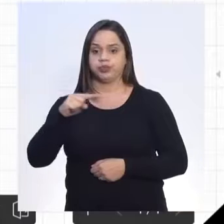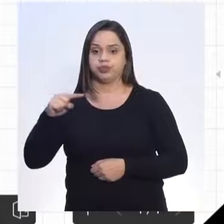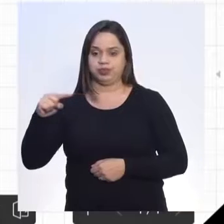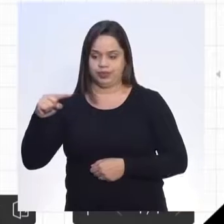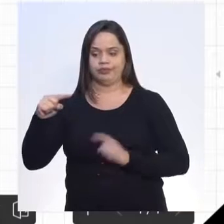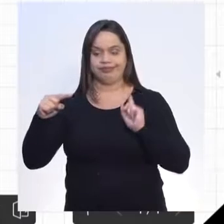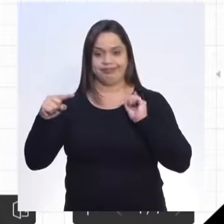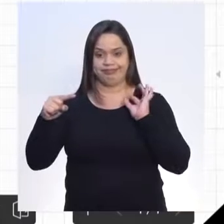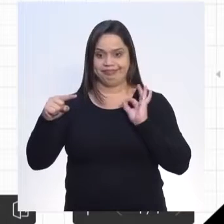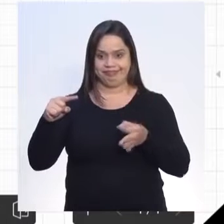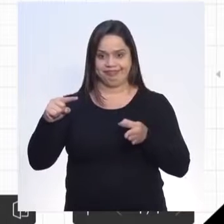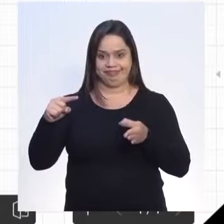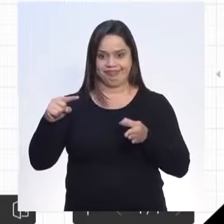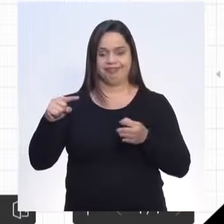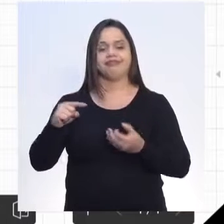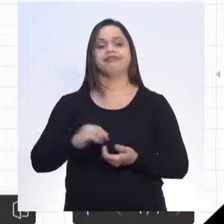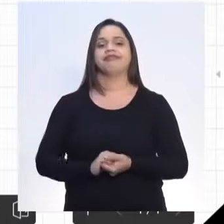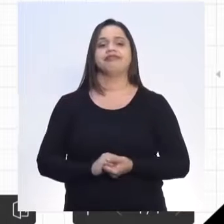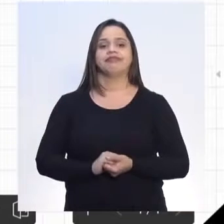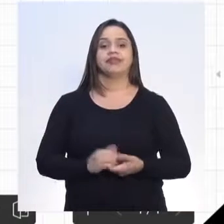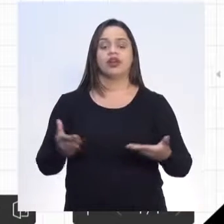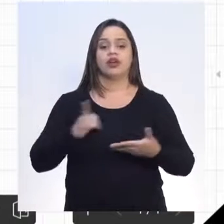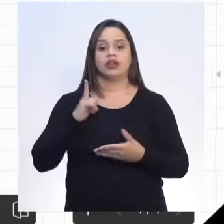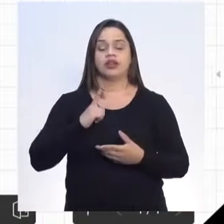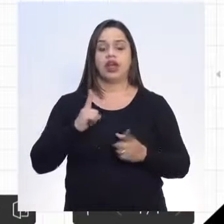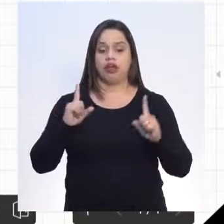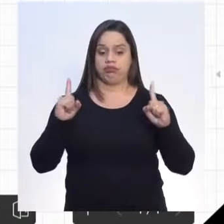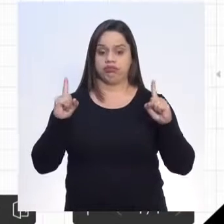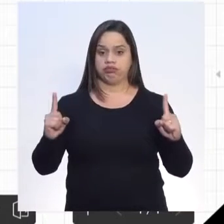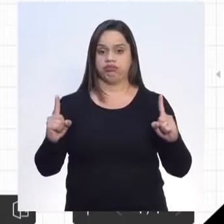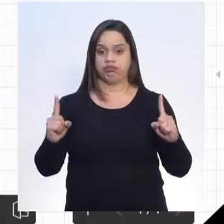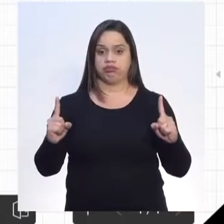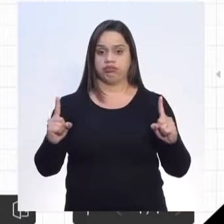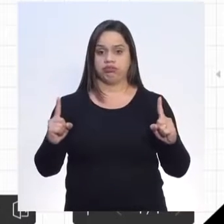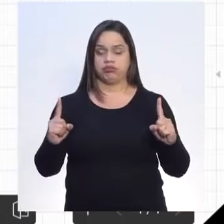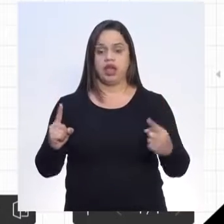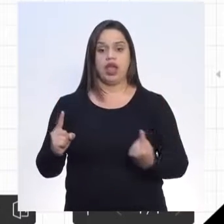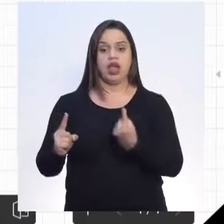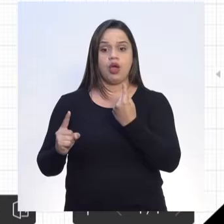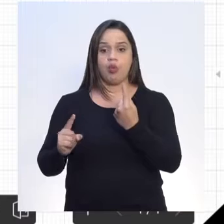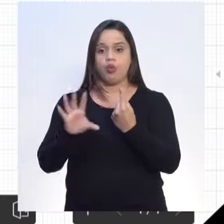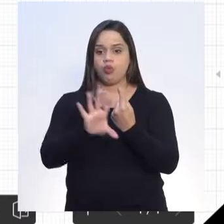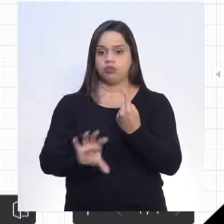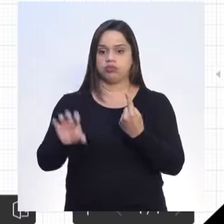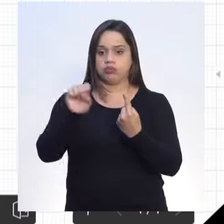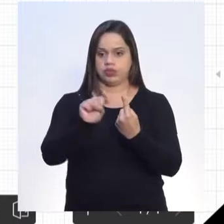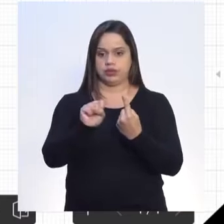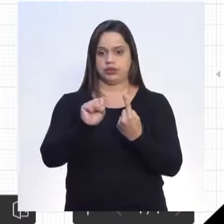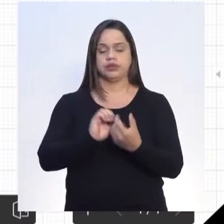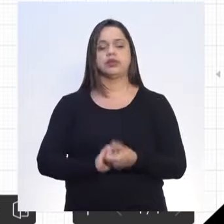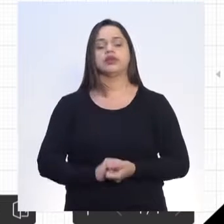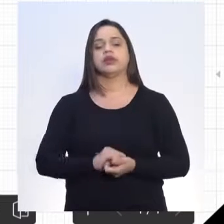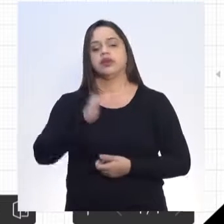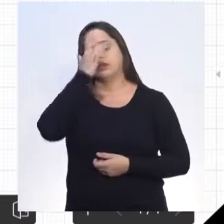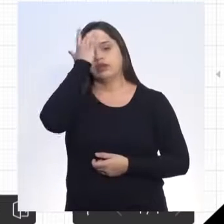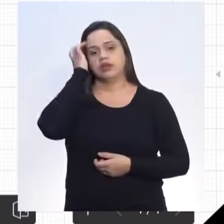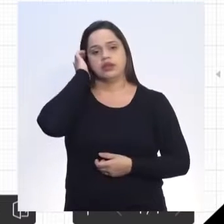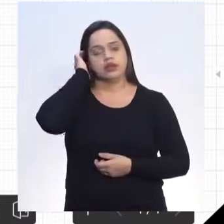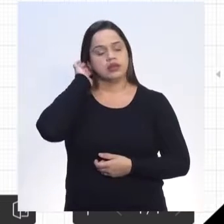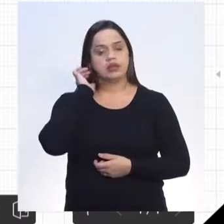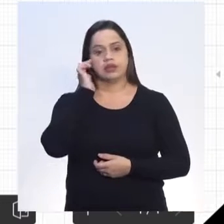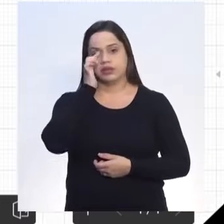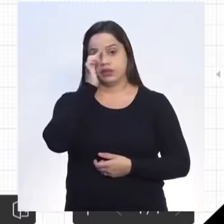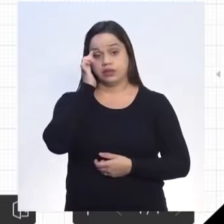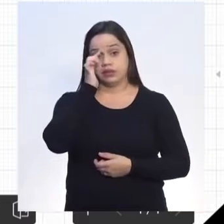Tá ótimo. E aí, o que eu fiz? Então, eu tenho um inteiro aqui. Ó. Então, tudo isso aqui como se fosse um inteiro. Primeira coisa, eu vou dividir